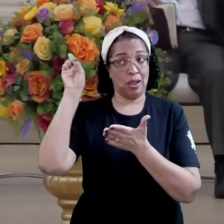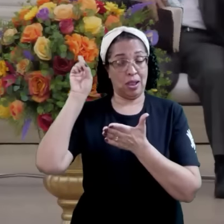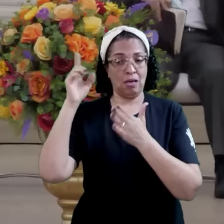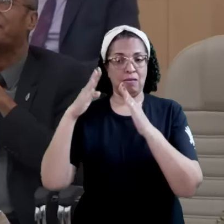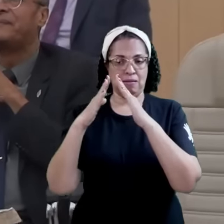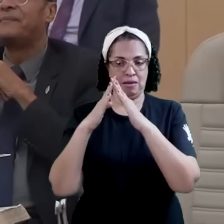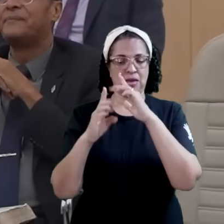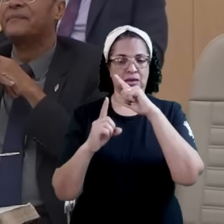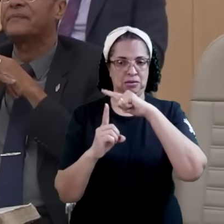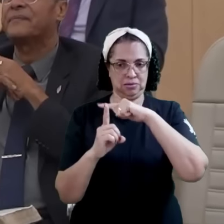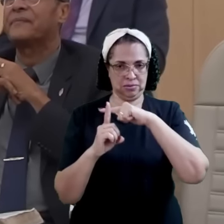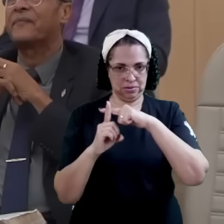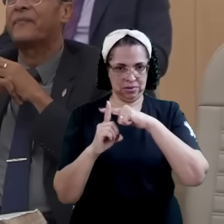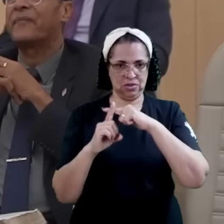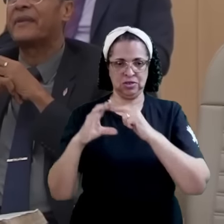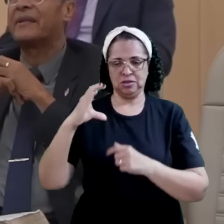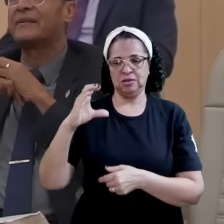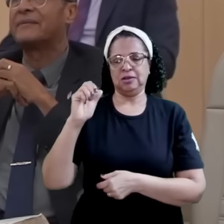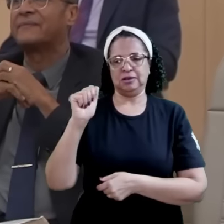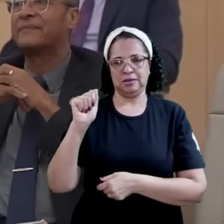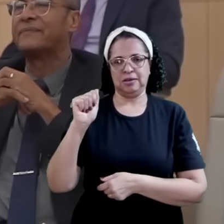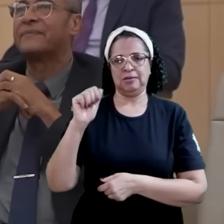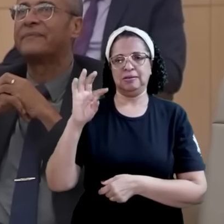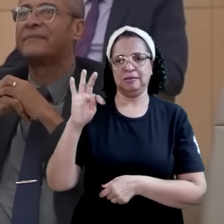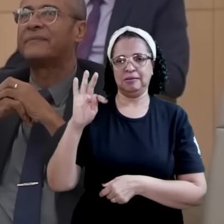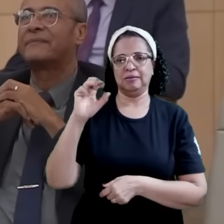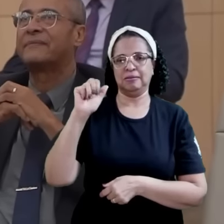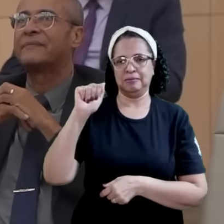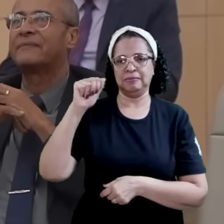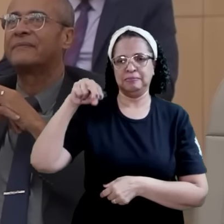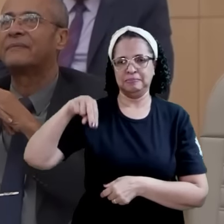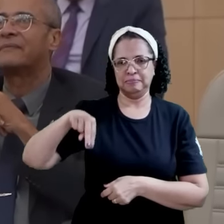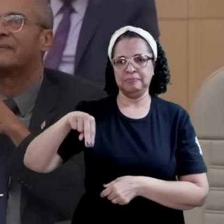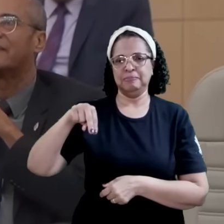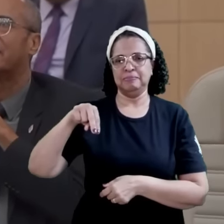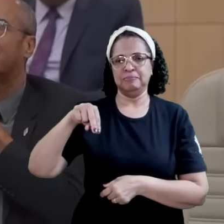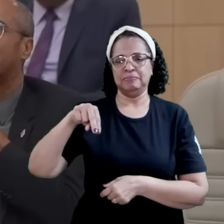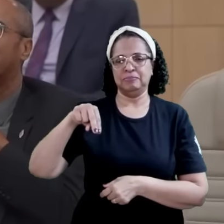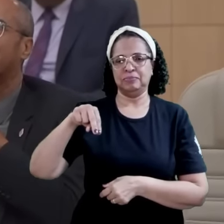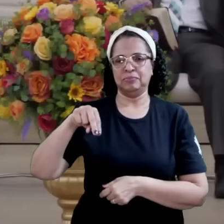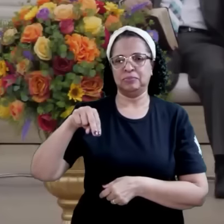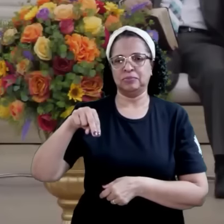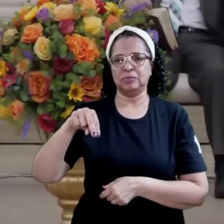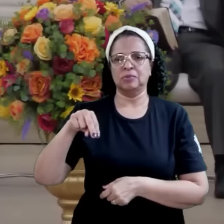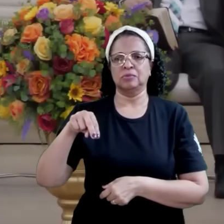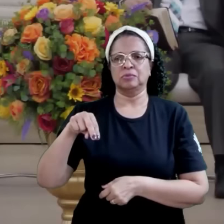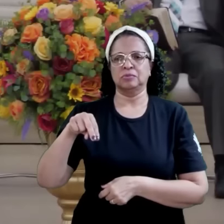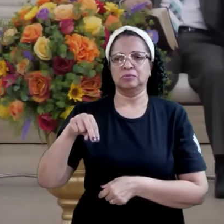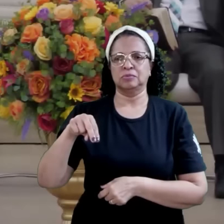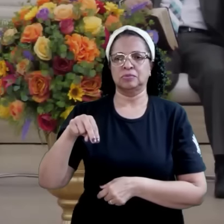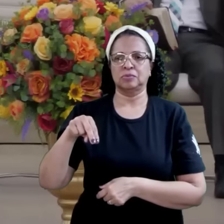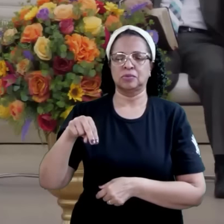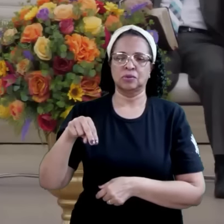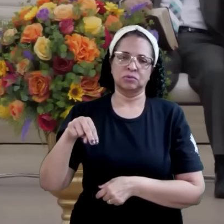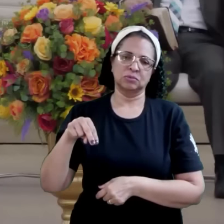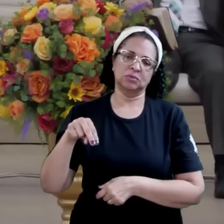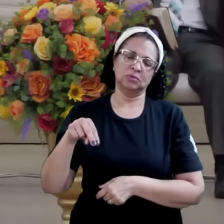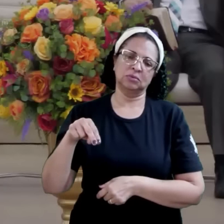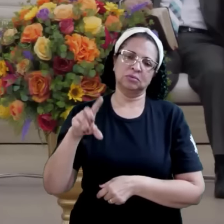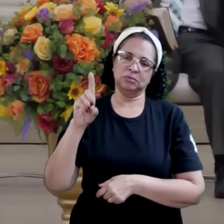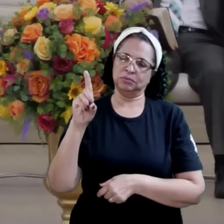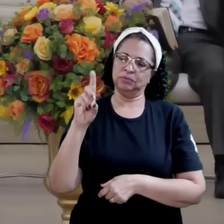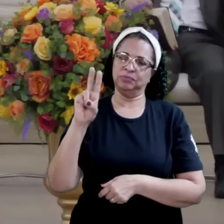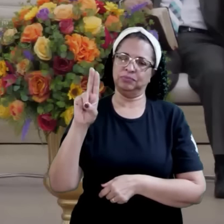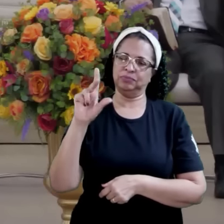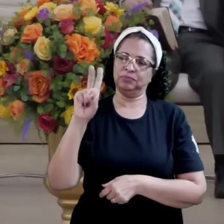primeiro Salão numa área Deus uma área comercial né enfim era tinha culto que quando dava bastante gente